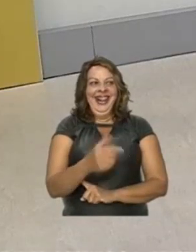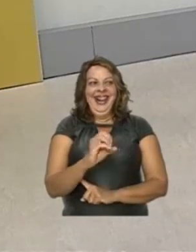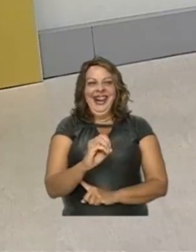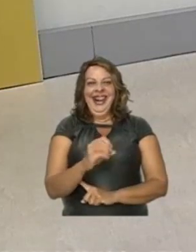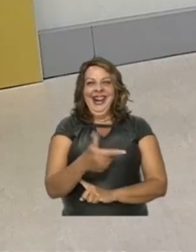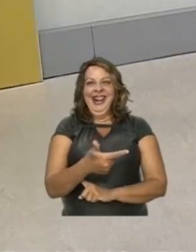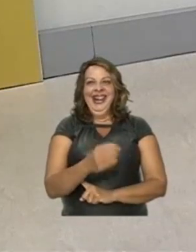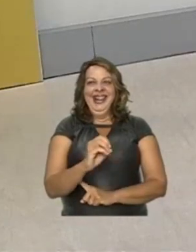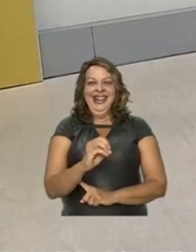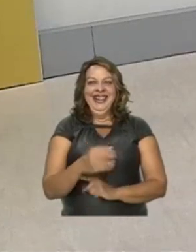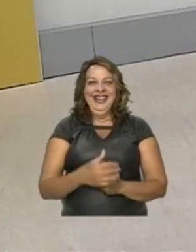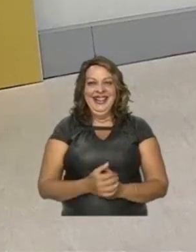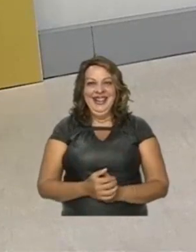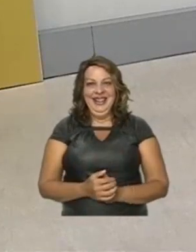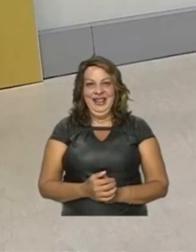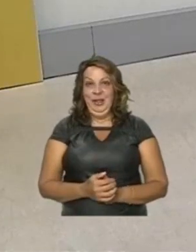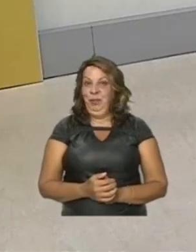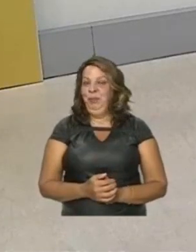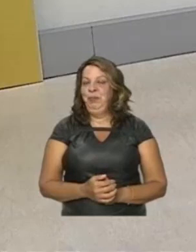20.